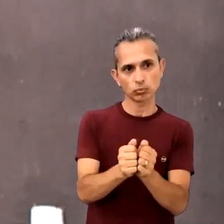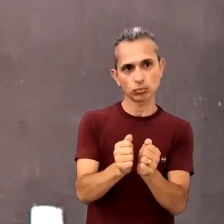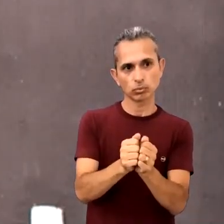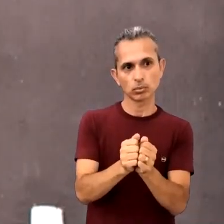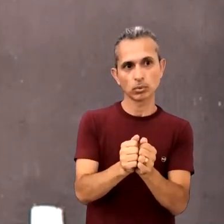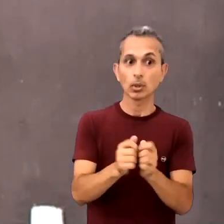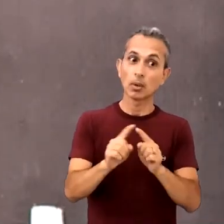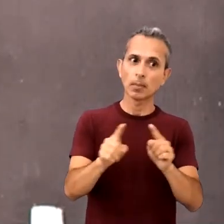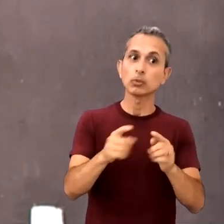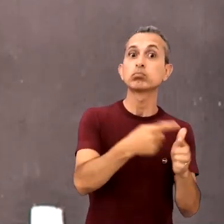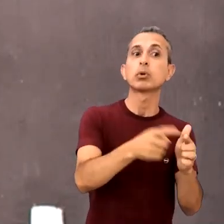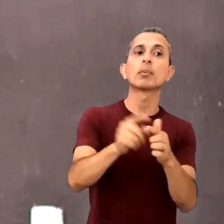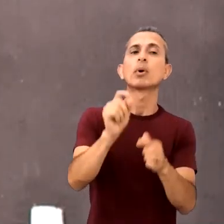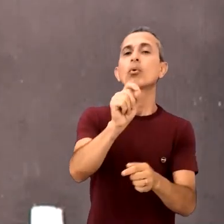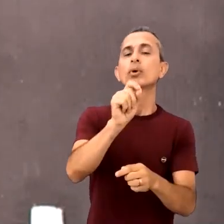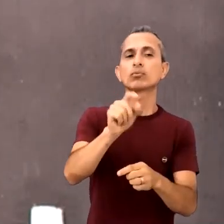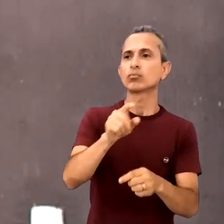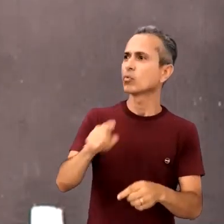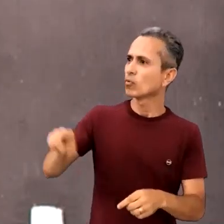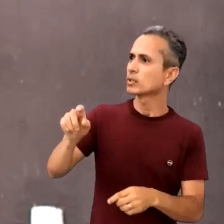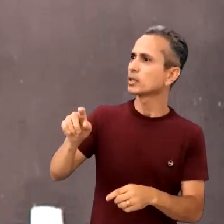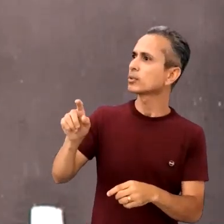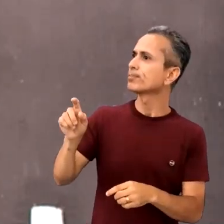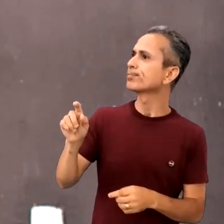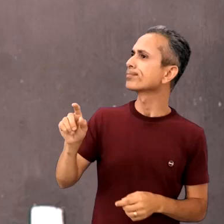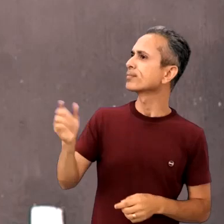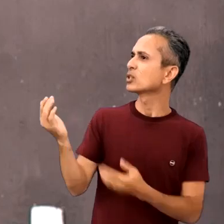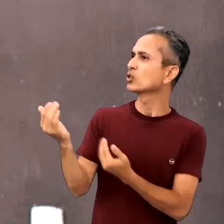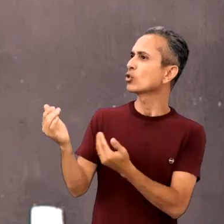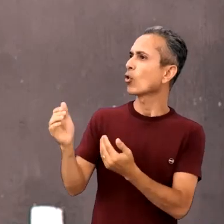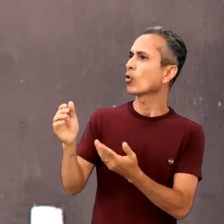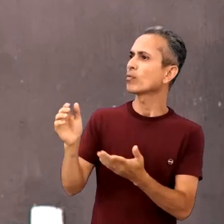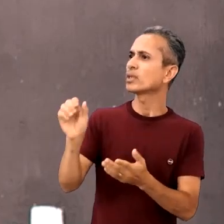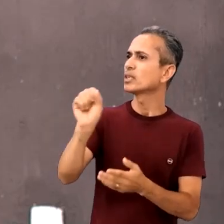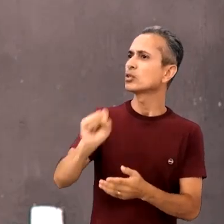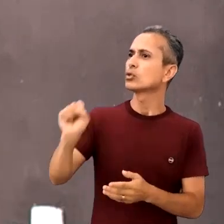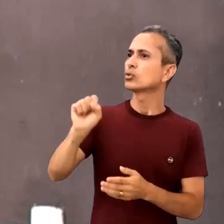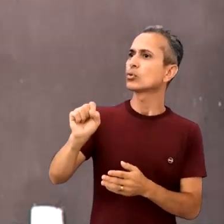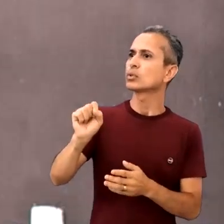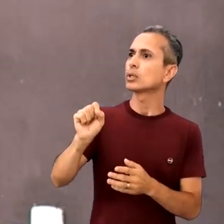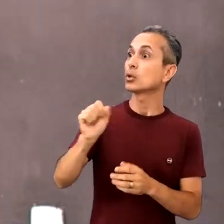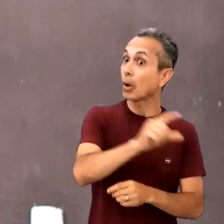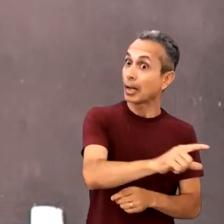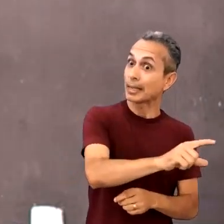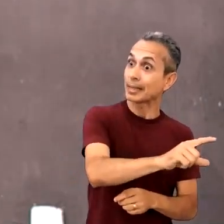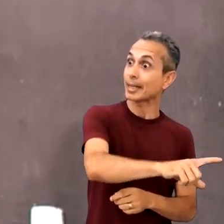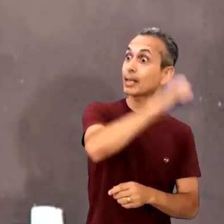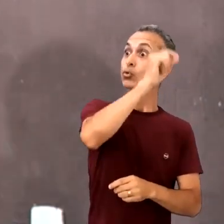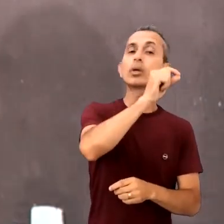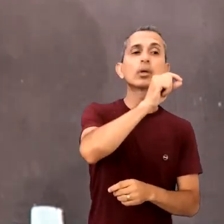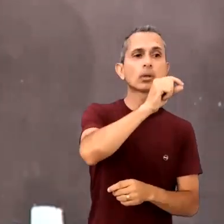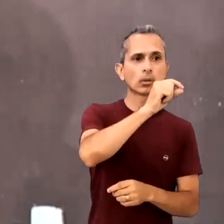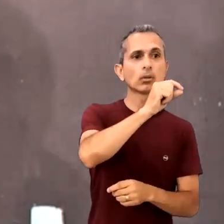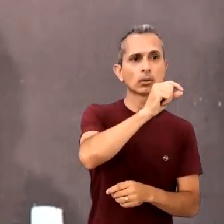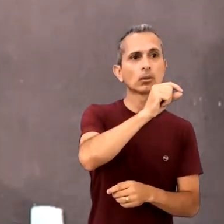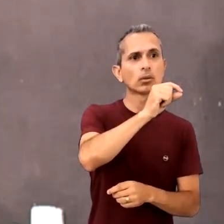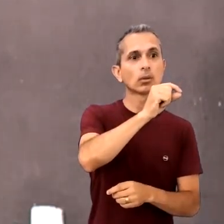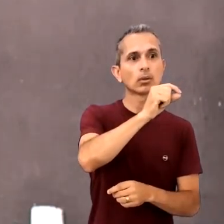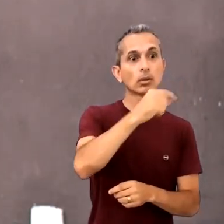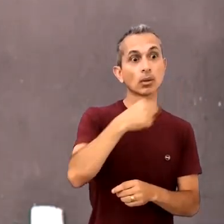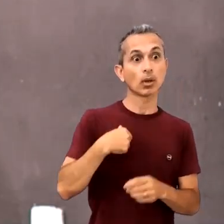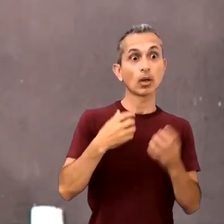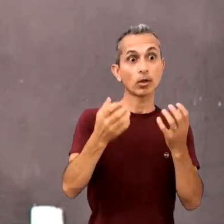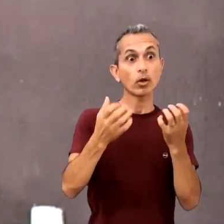jovem, desimpedido, fazer essa escolha. É igual você ver um buraco bem grande e dizer, eu quero entrar